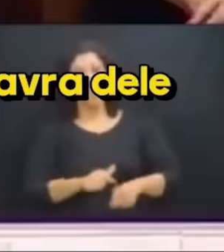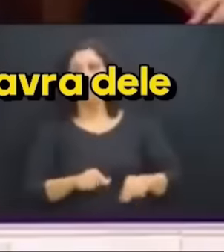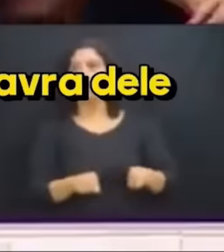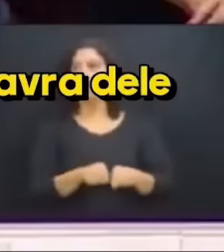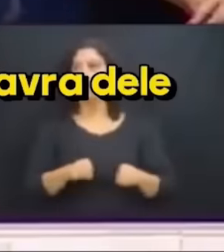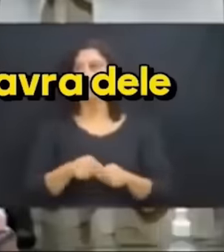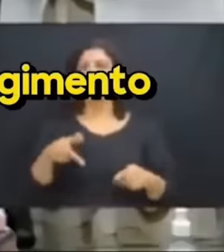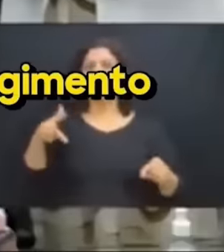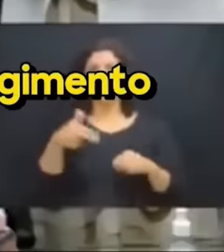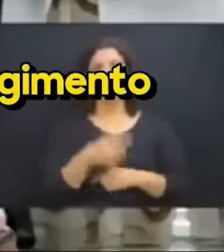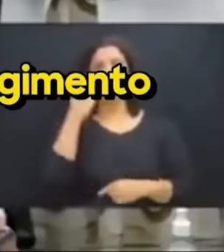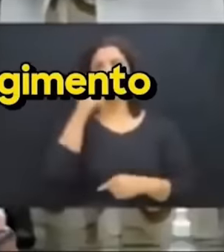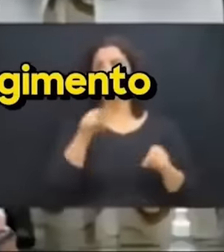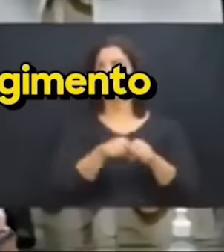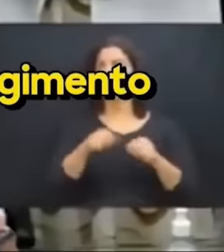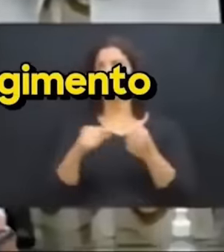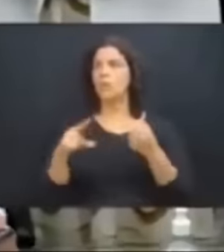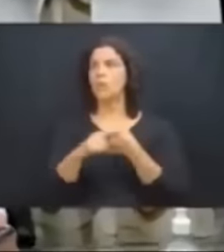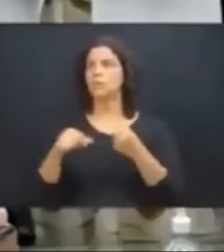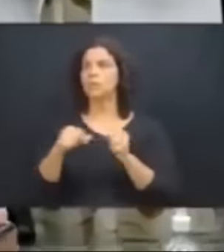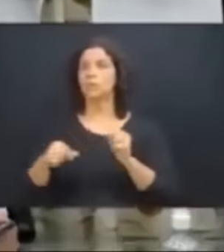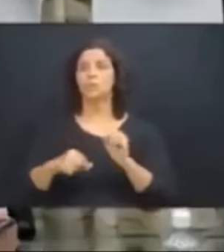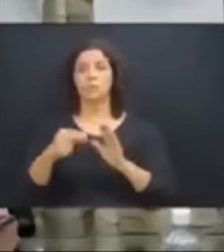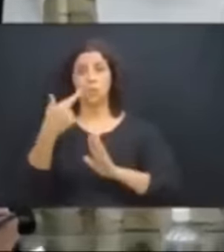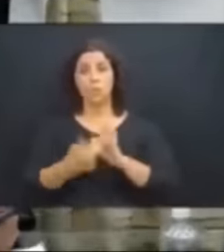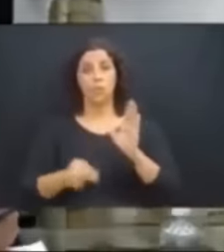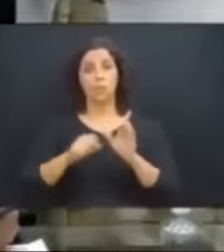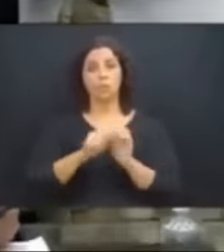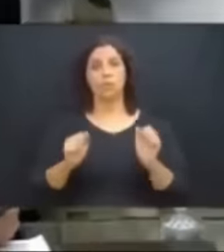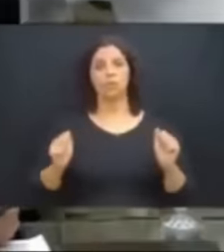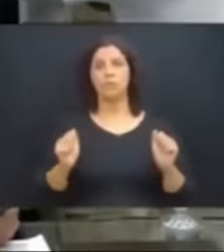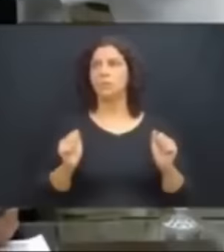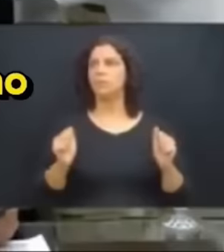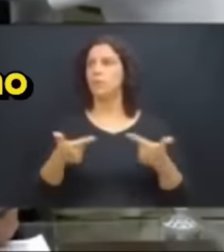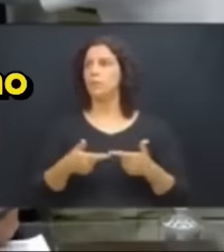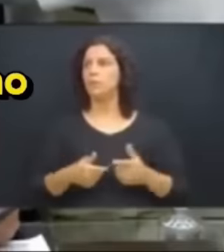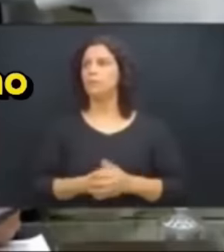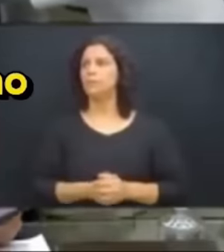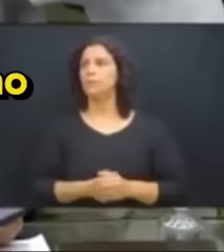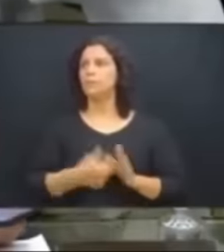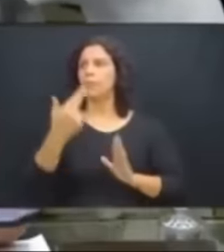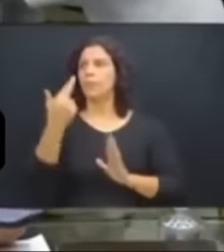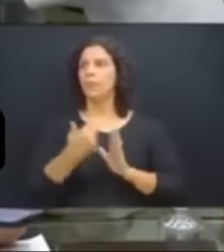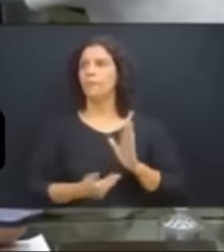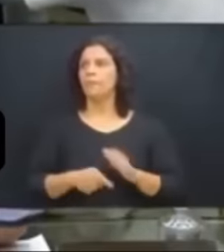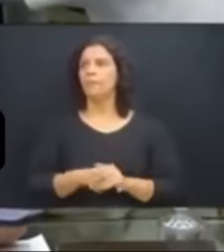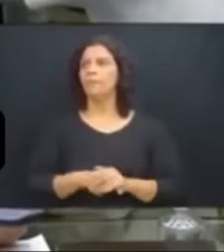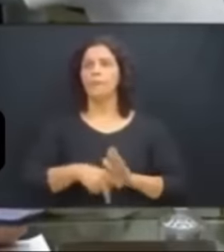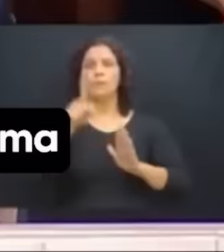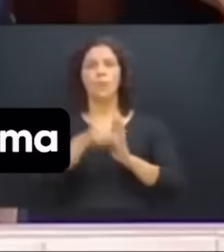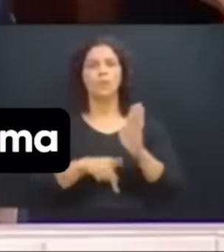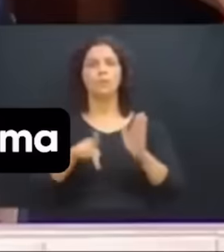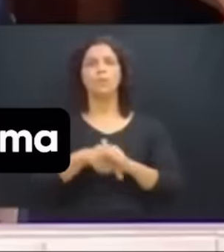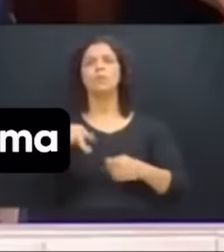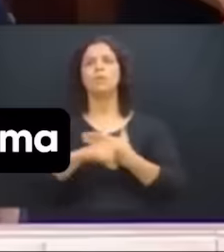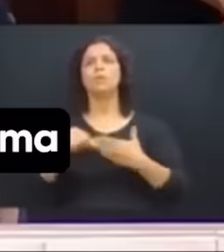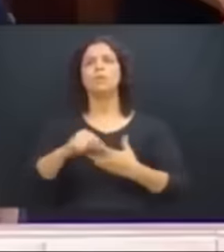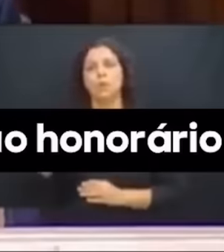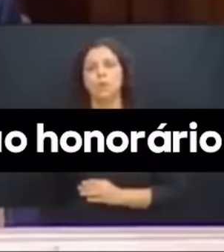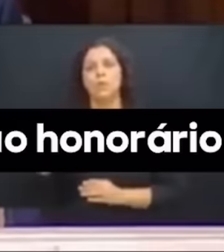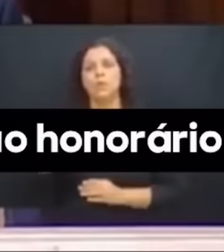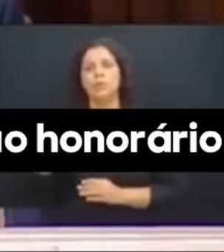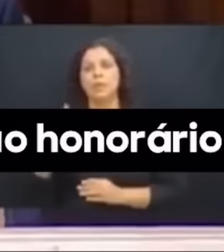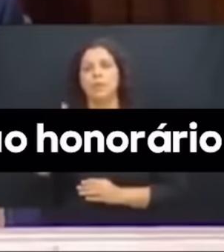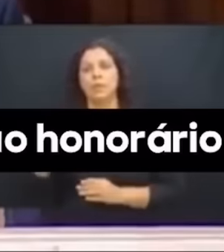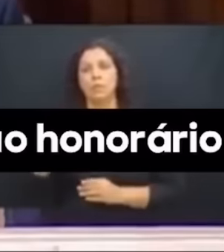O senhor cortar a palavra dele, eu quero o artigo do regimento, presidente. O regimento interno não Projeto de lei e autoria da deputada Mara Lima